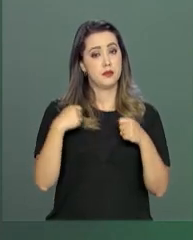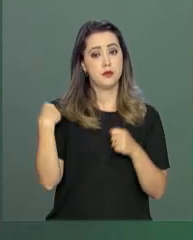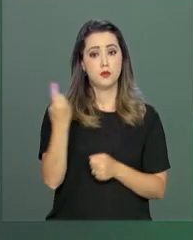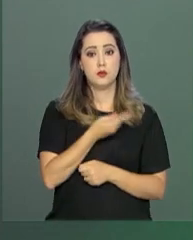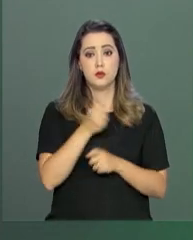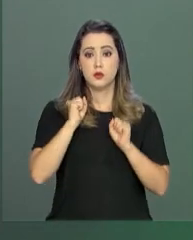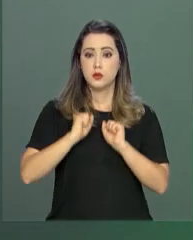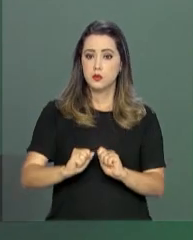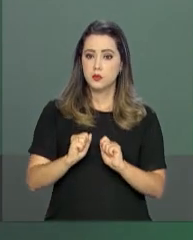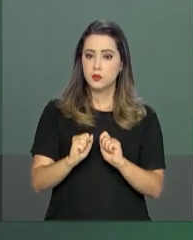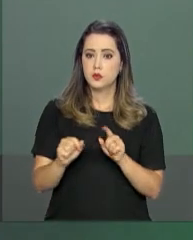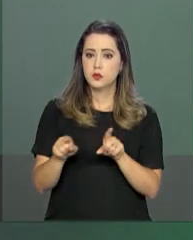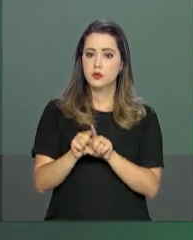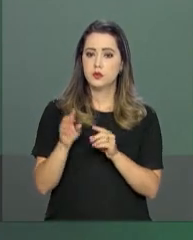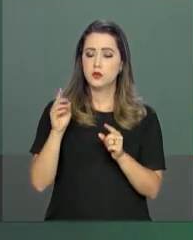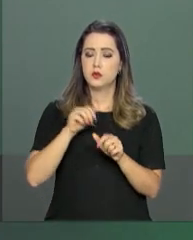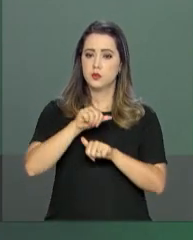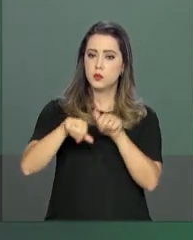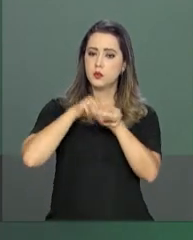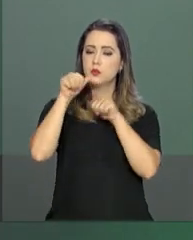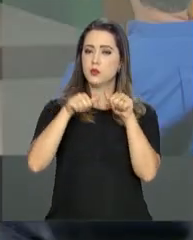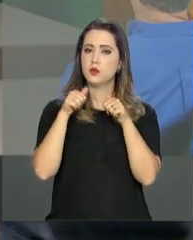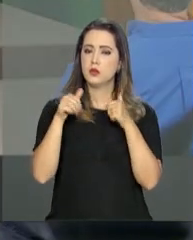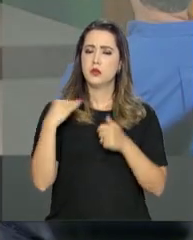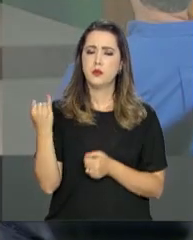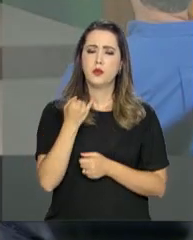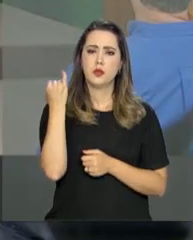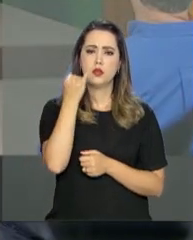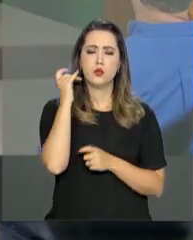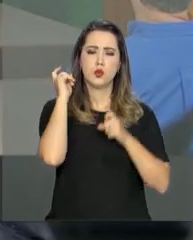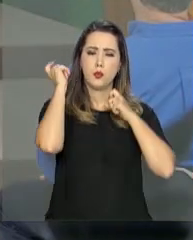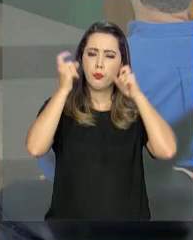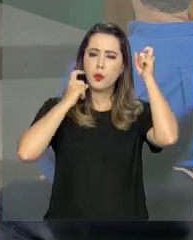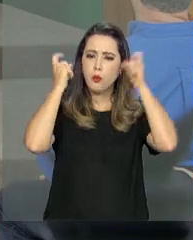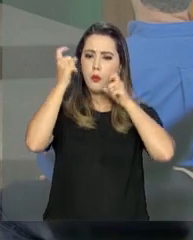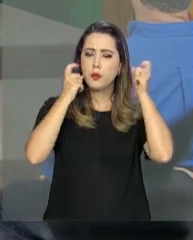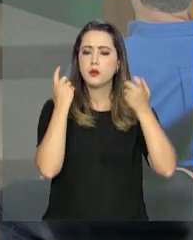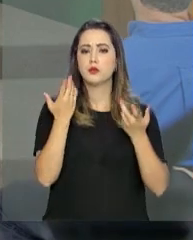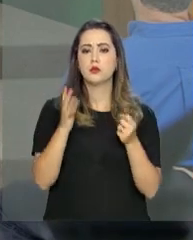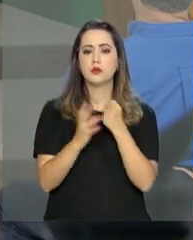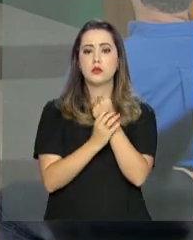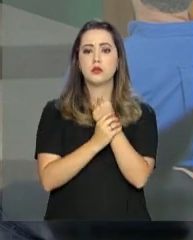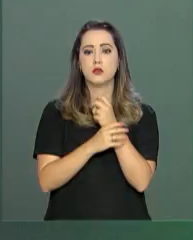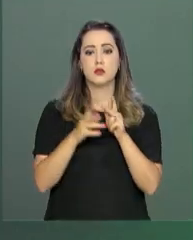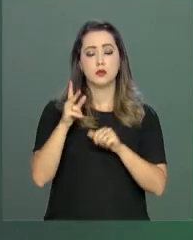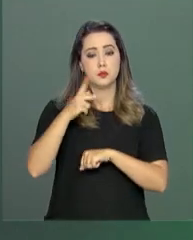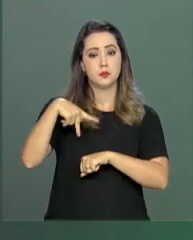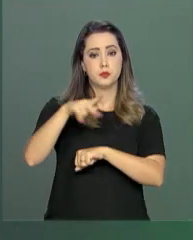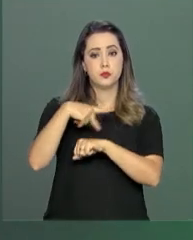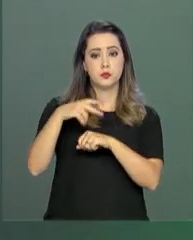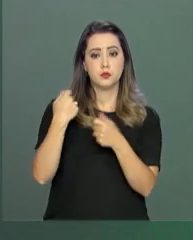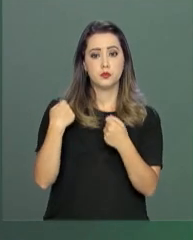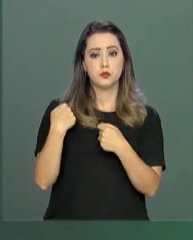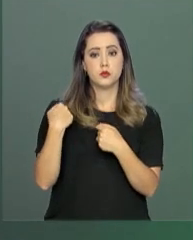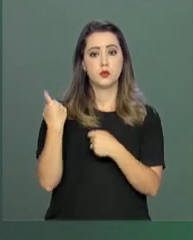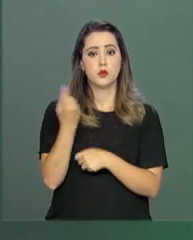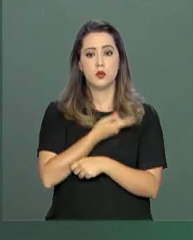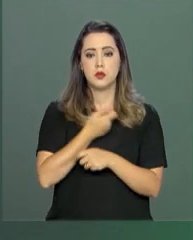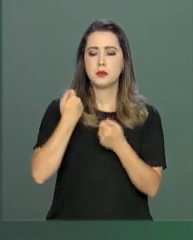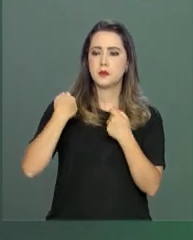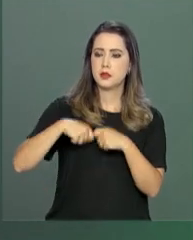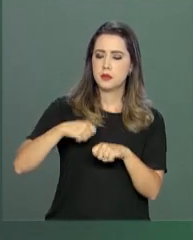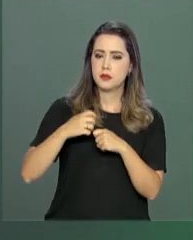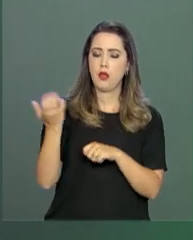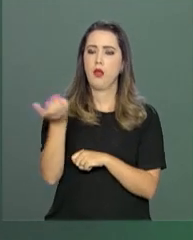tentar alterar esse quadro extremamente preocupante de segurança no país. Que precisamos, que